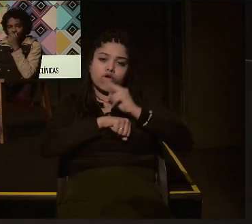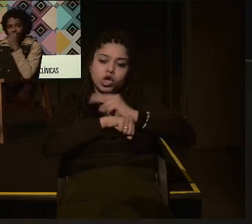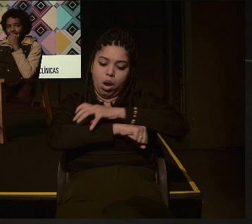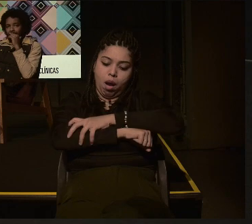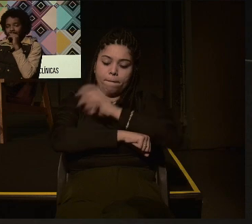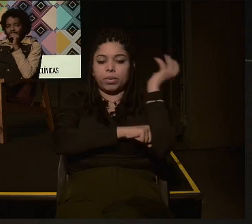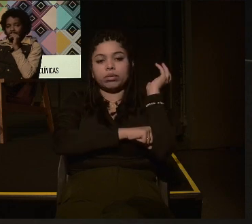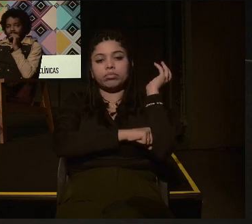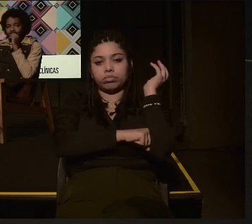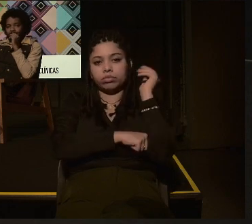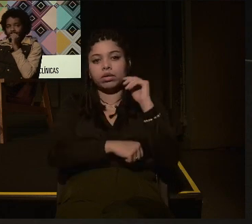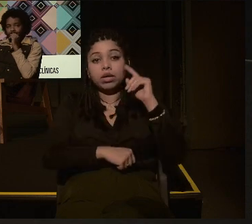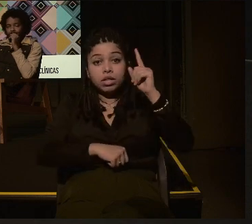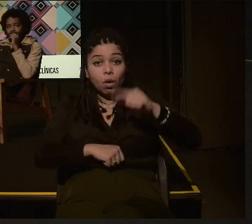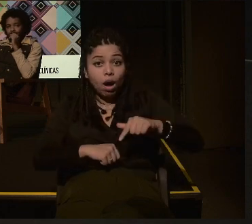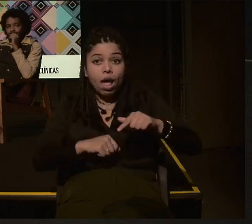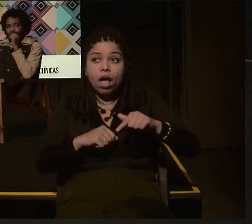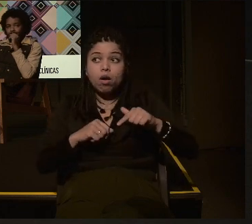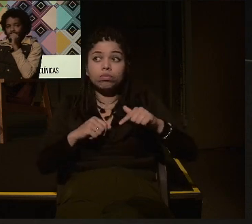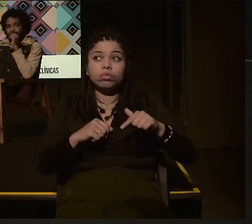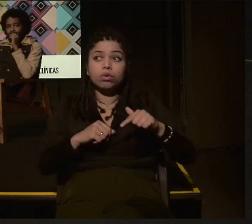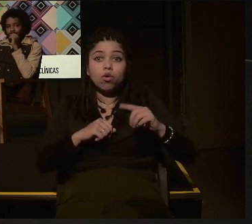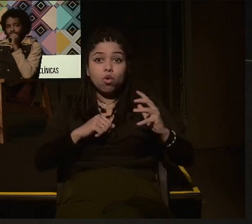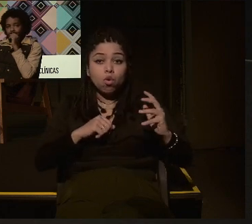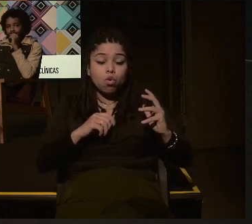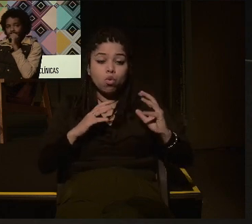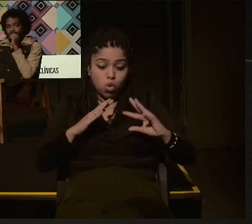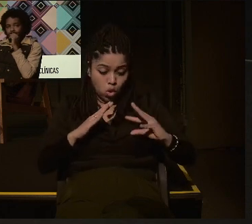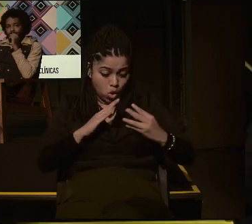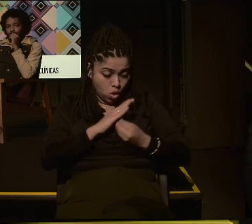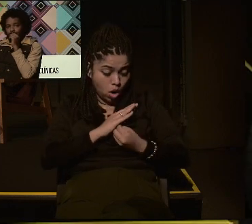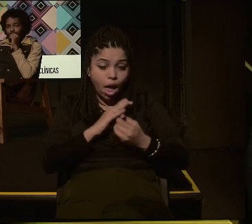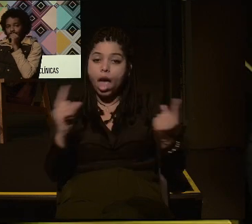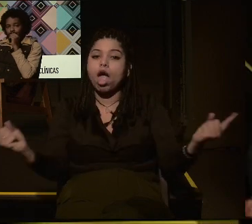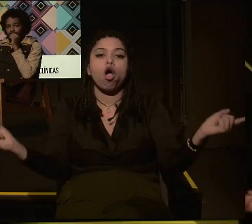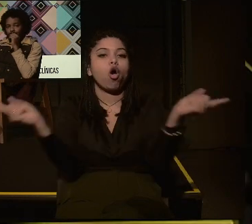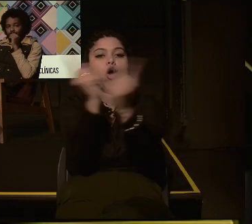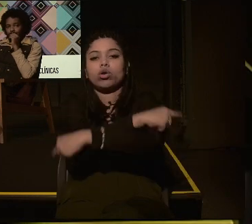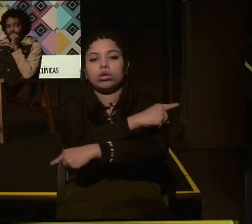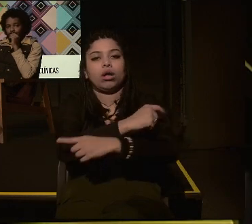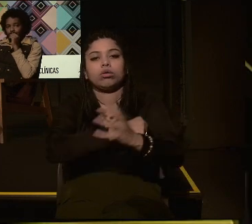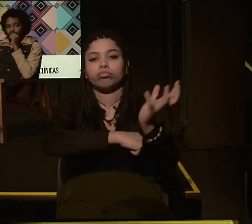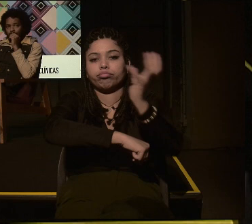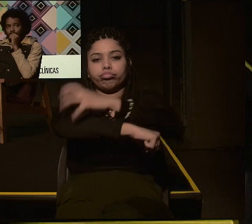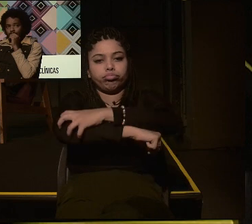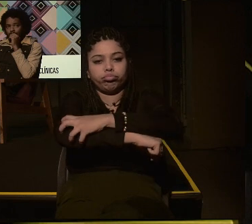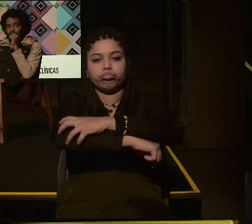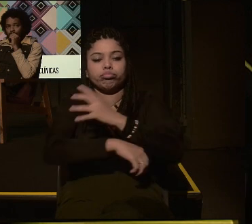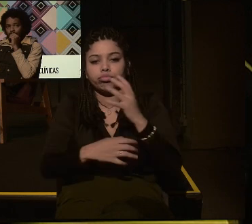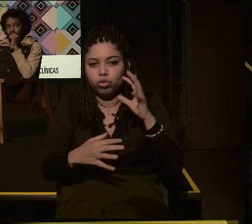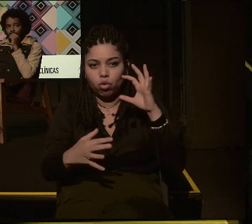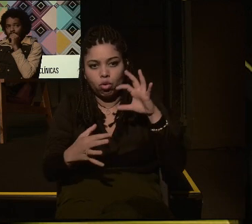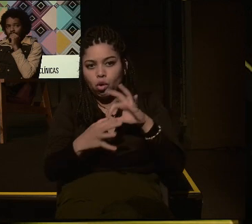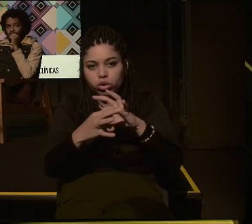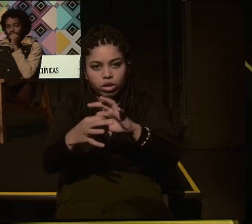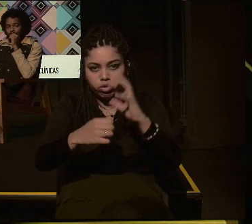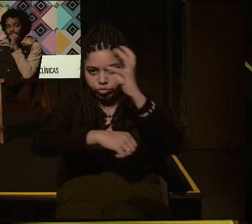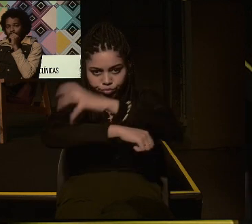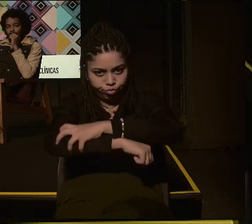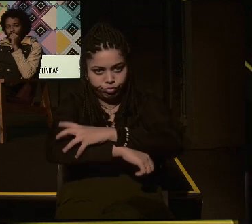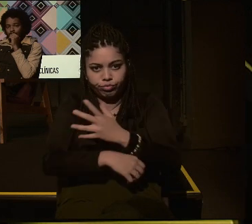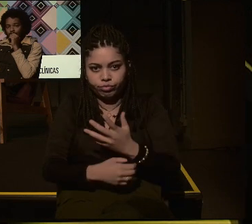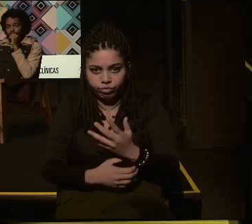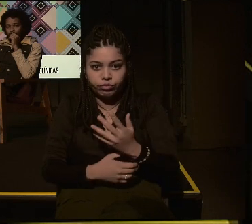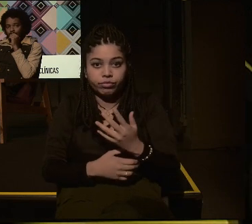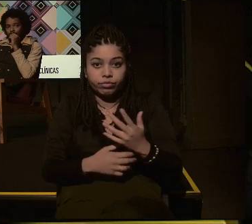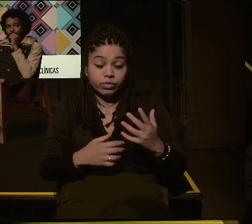Então, ele é um movimento contrário à lógica colonial. Só que vai acontecer em